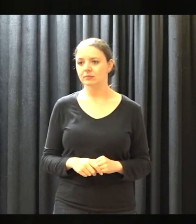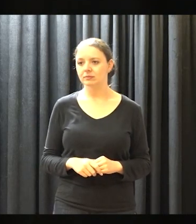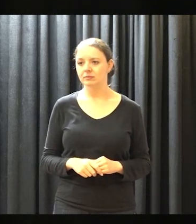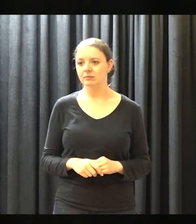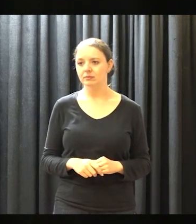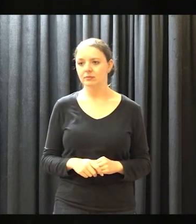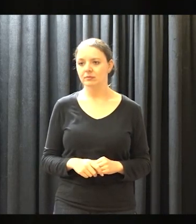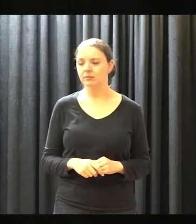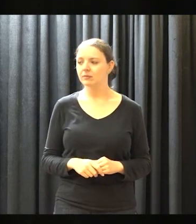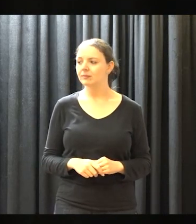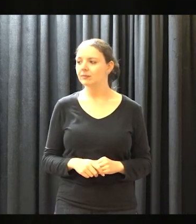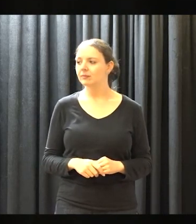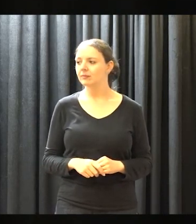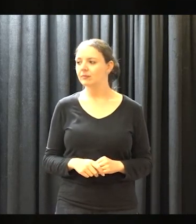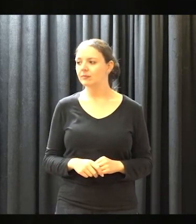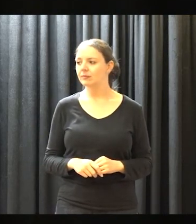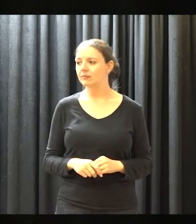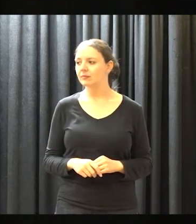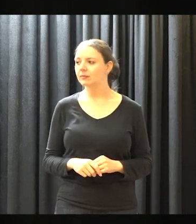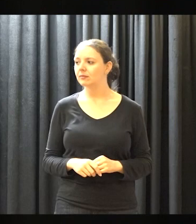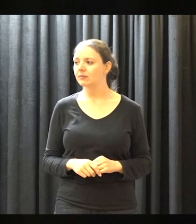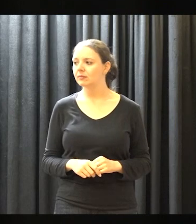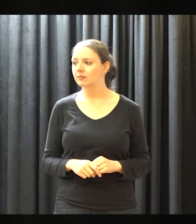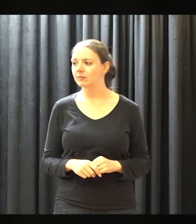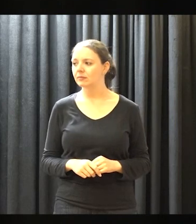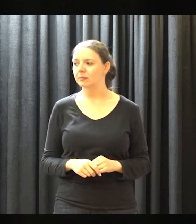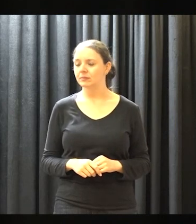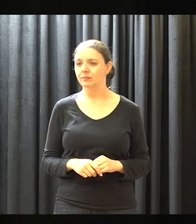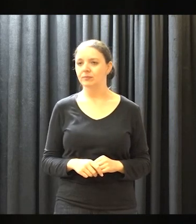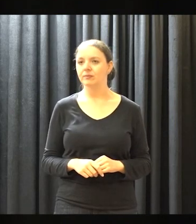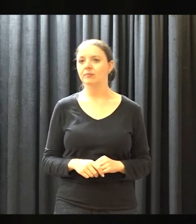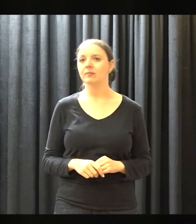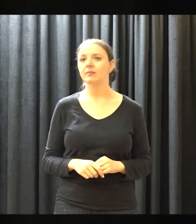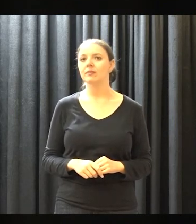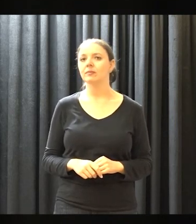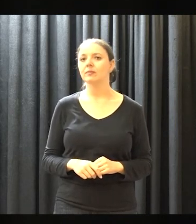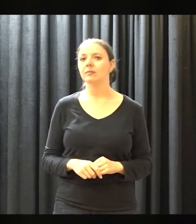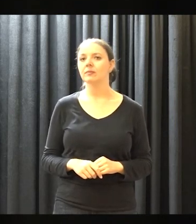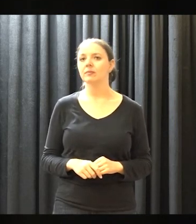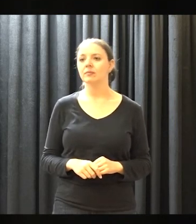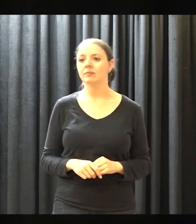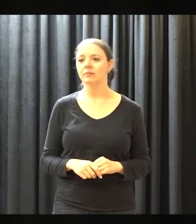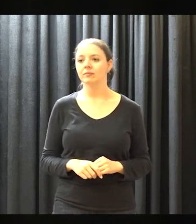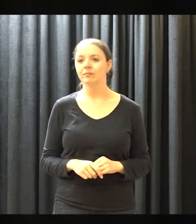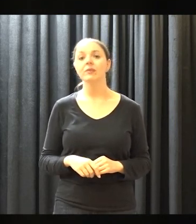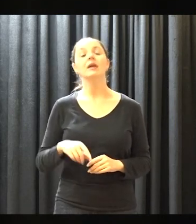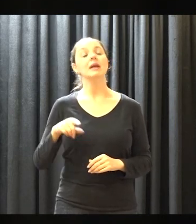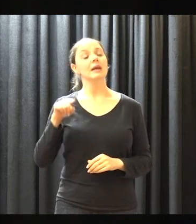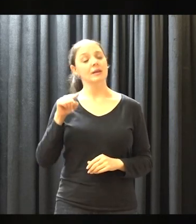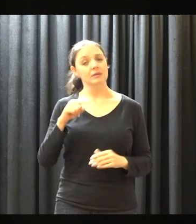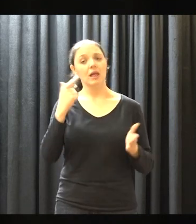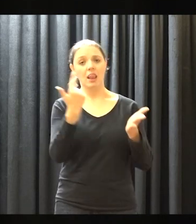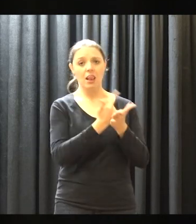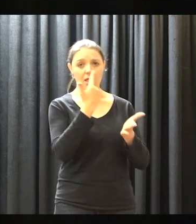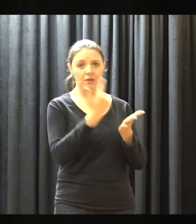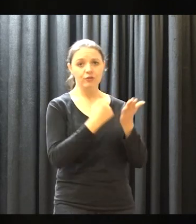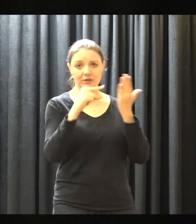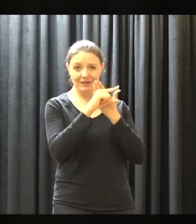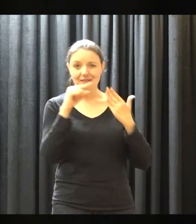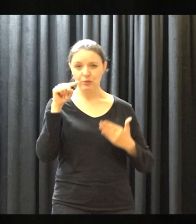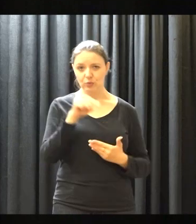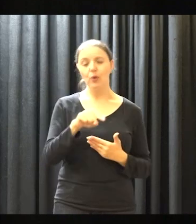Então, o Robert, ele vai fazer um determinado livro, tem uma interpretação da